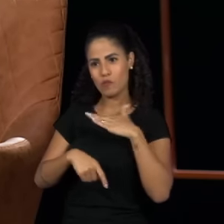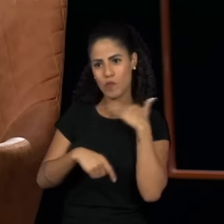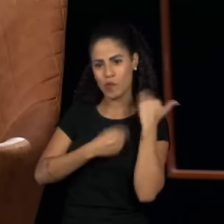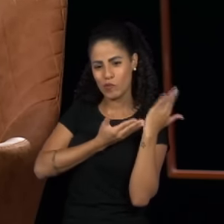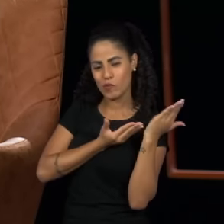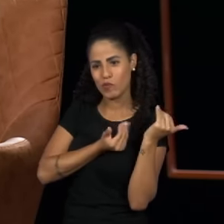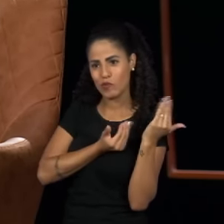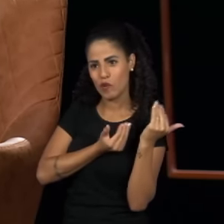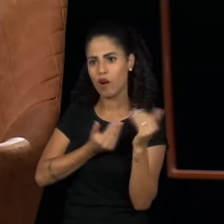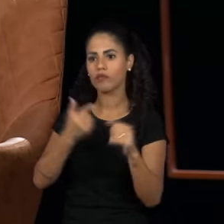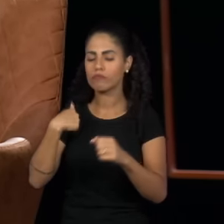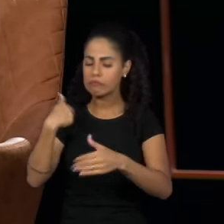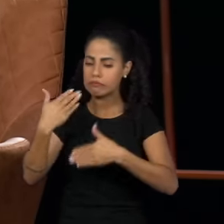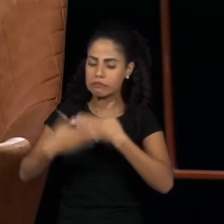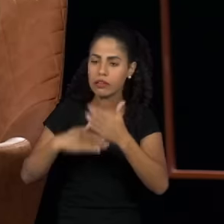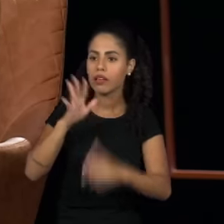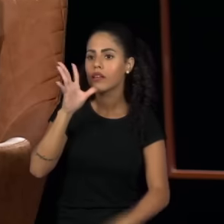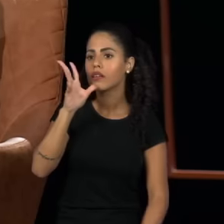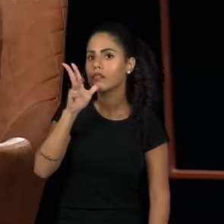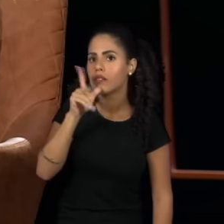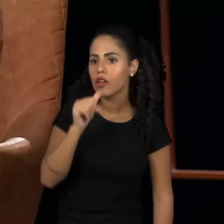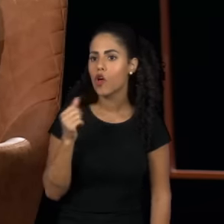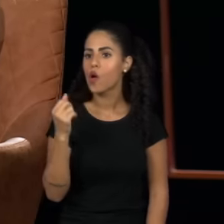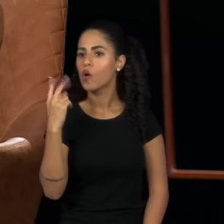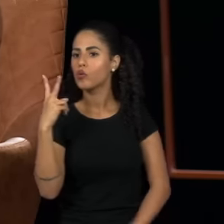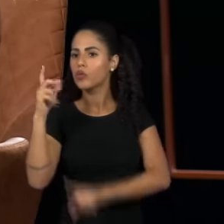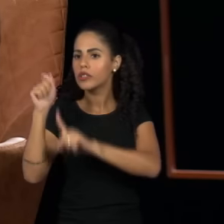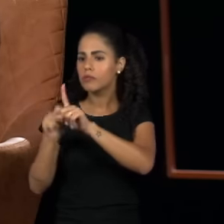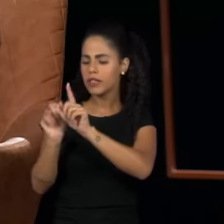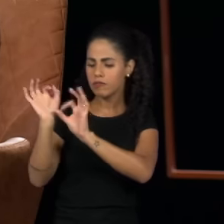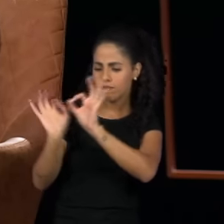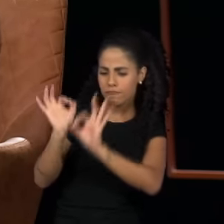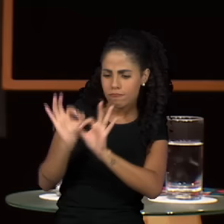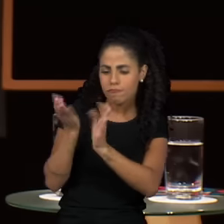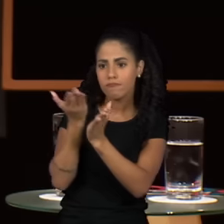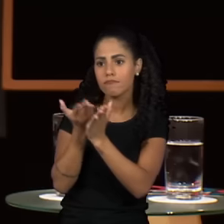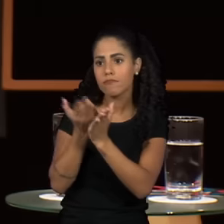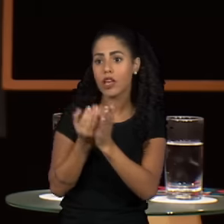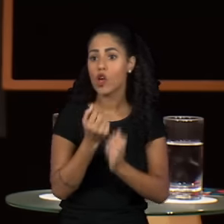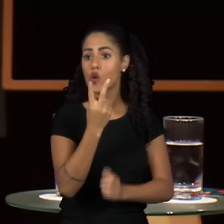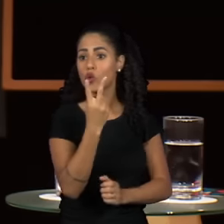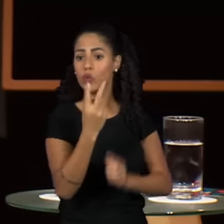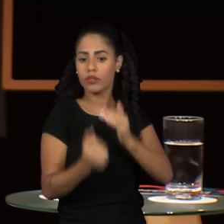de filmagem e de preparação. Eu fiquei 2 meses e meio me preparando, 2 meses e meio